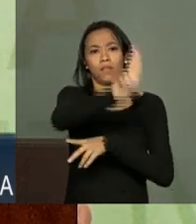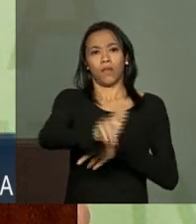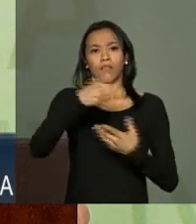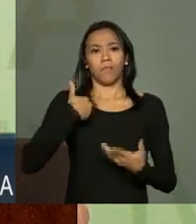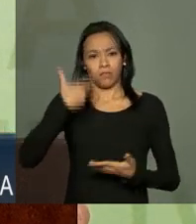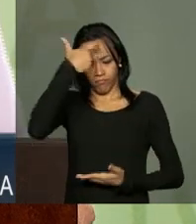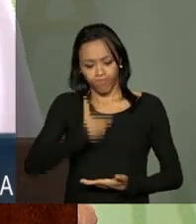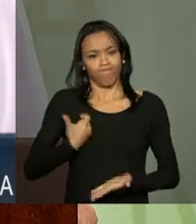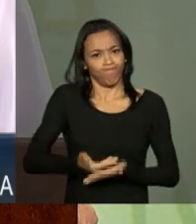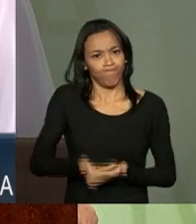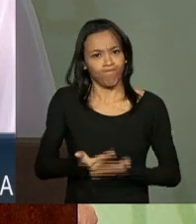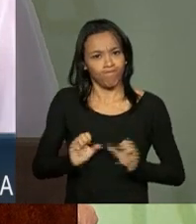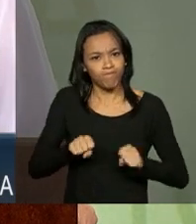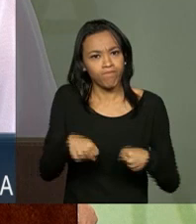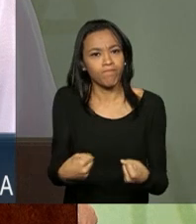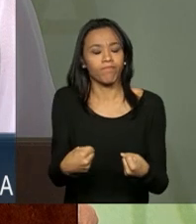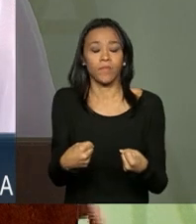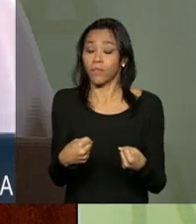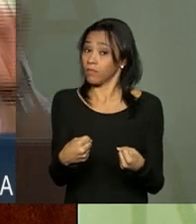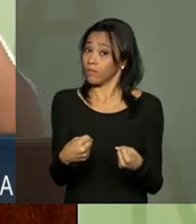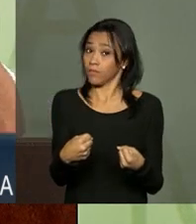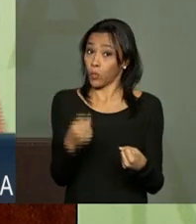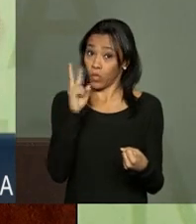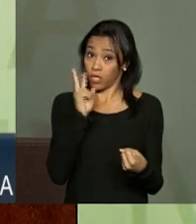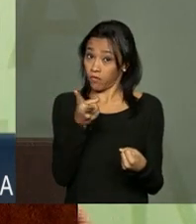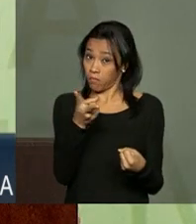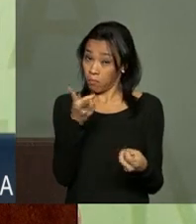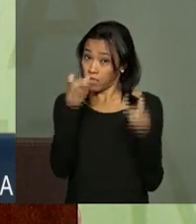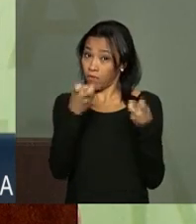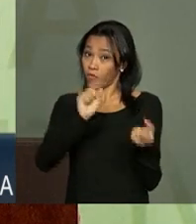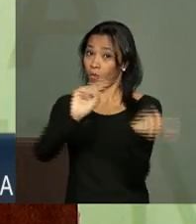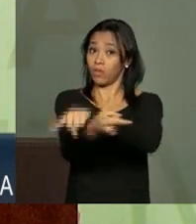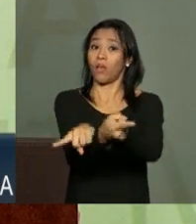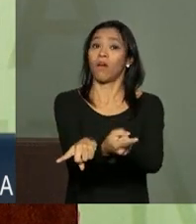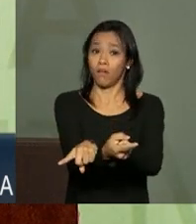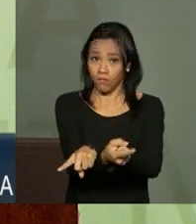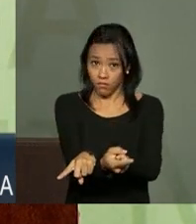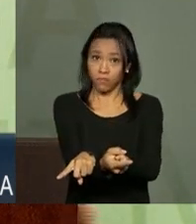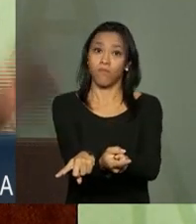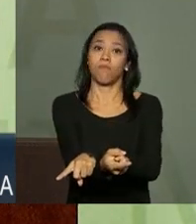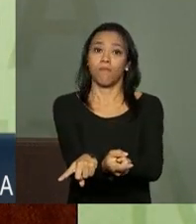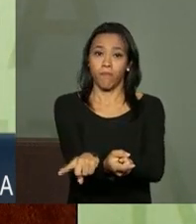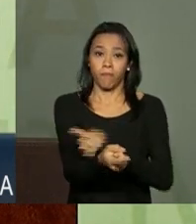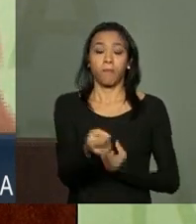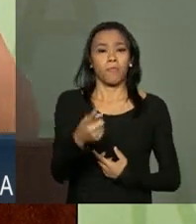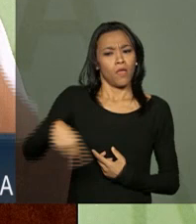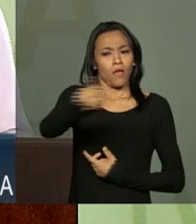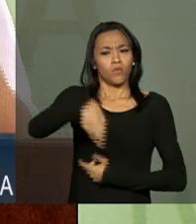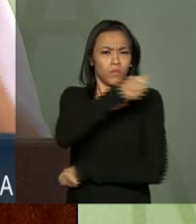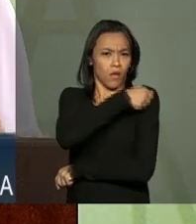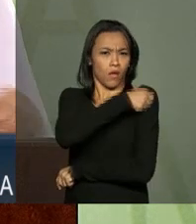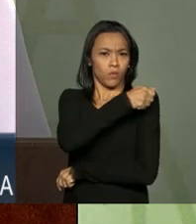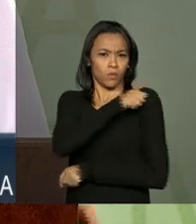universidade. O que se viu foi oposto a isso. Pelo contrário, os alunos